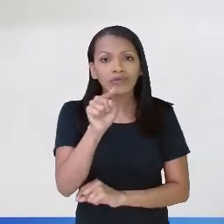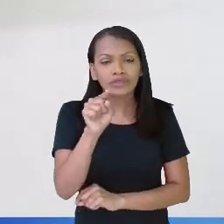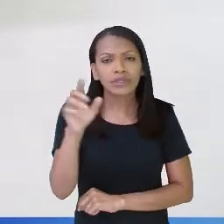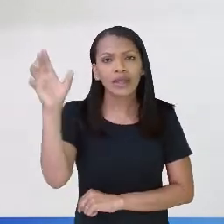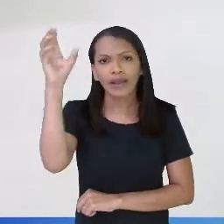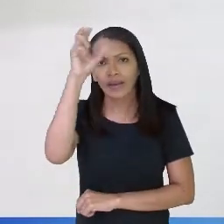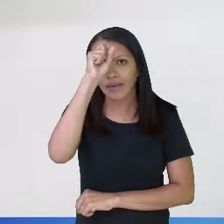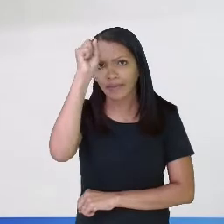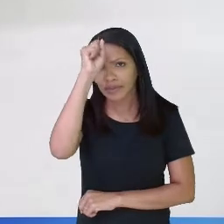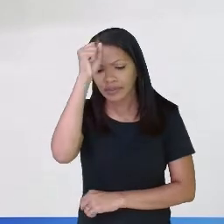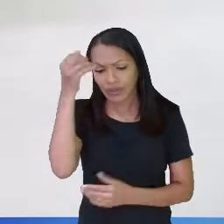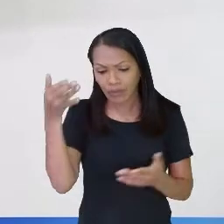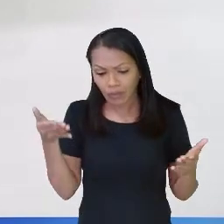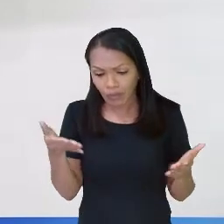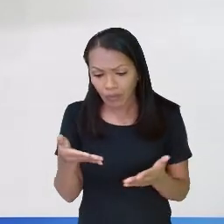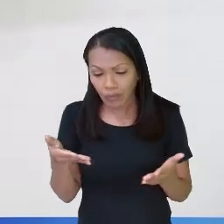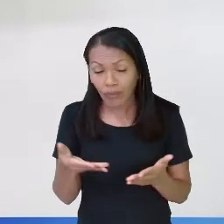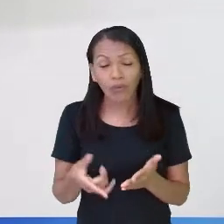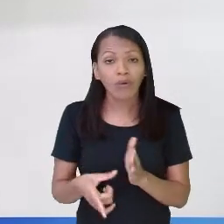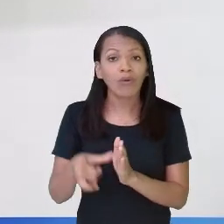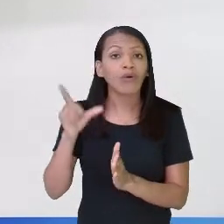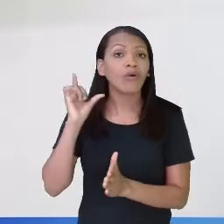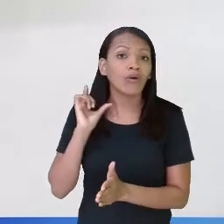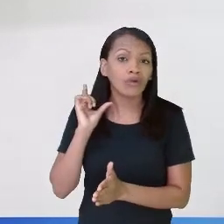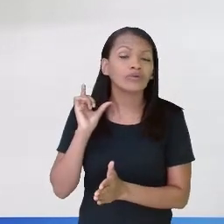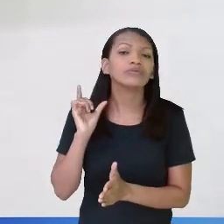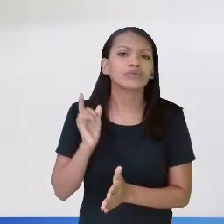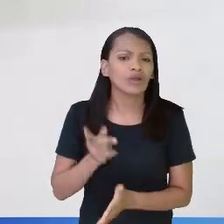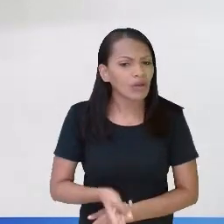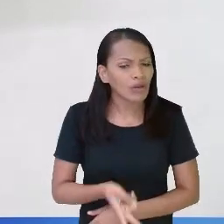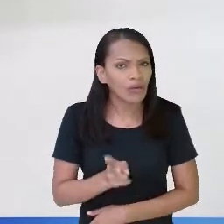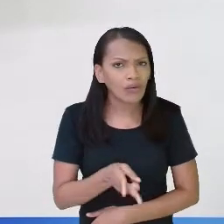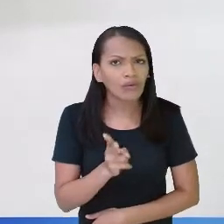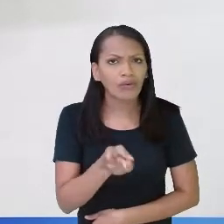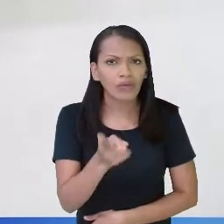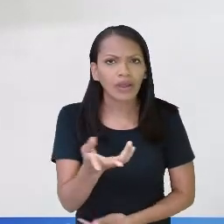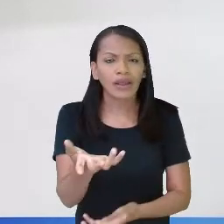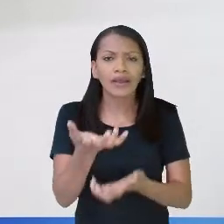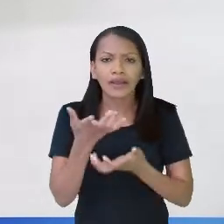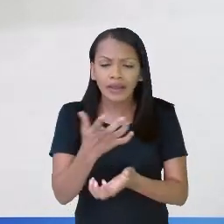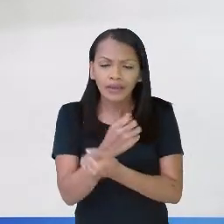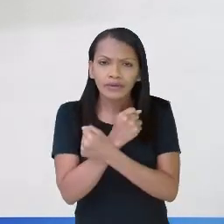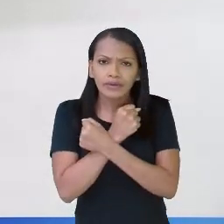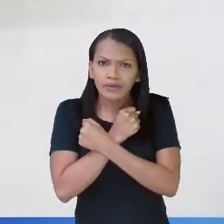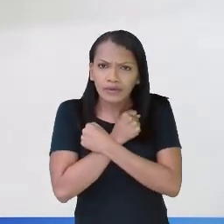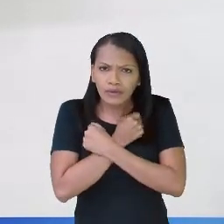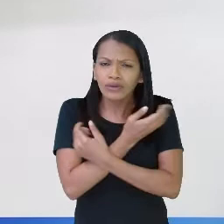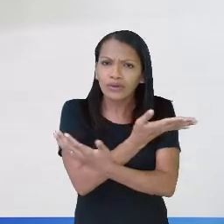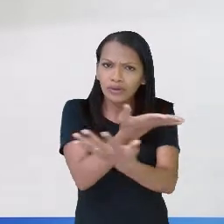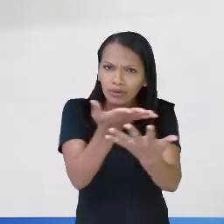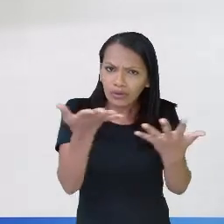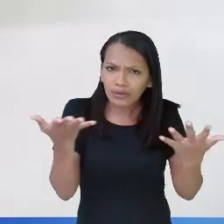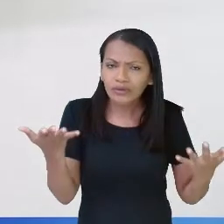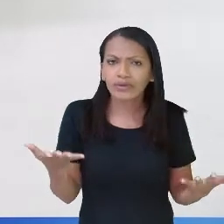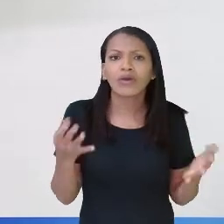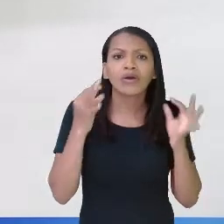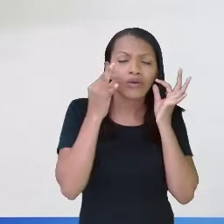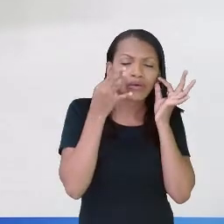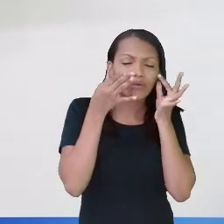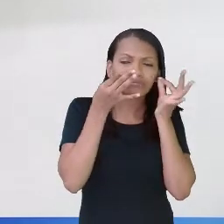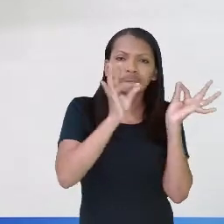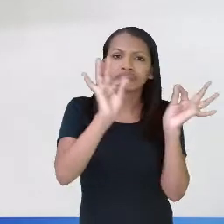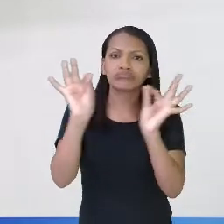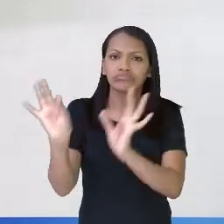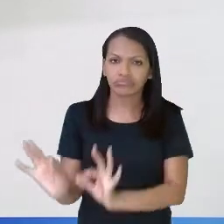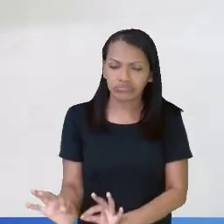A de hoje será uma sequência, uma continuação. Quero mandar um abraço a todos que estão assistindo agora pela